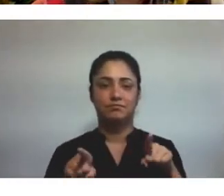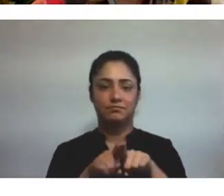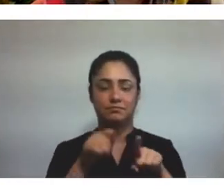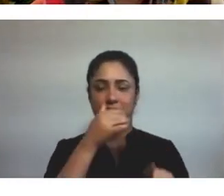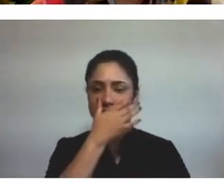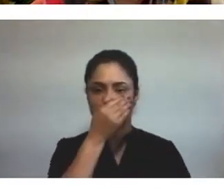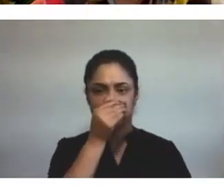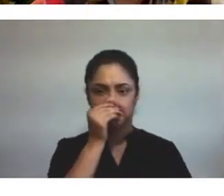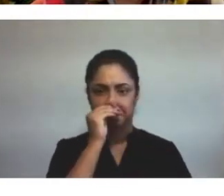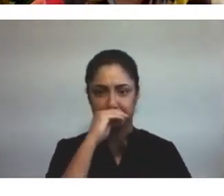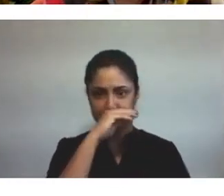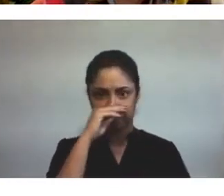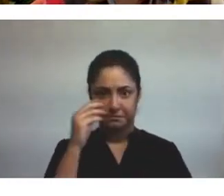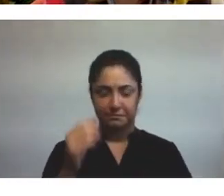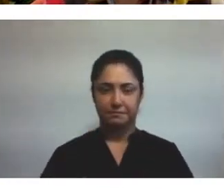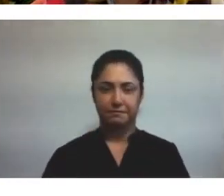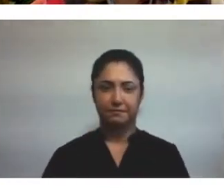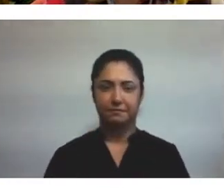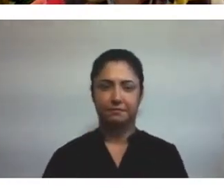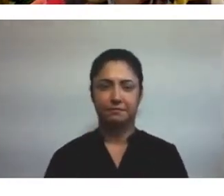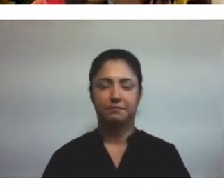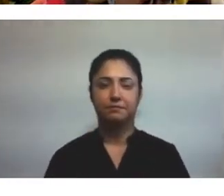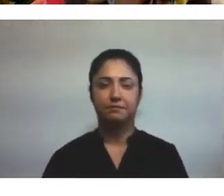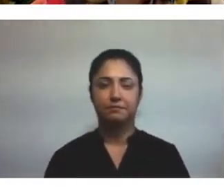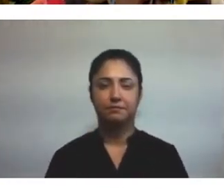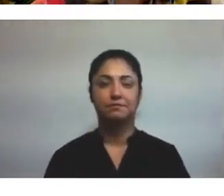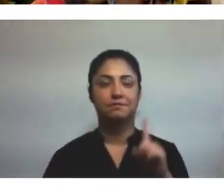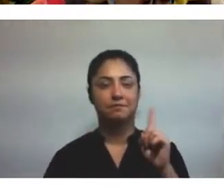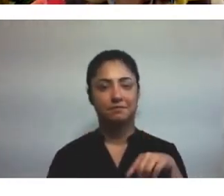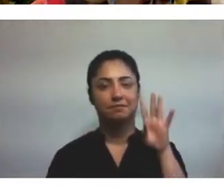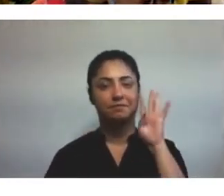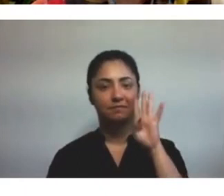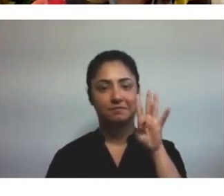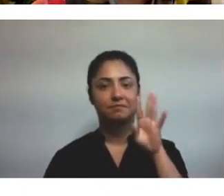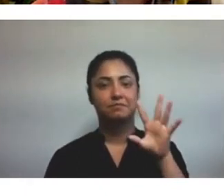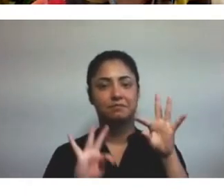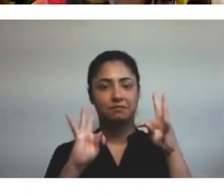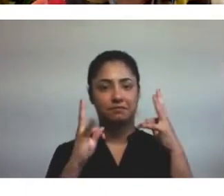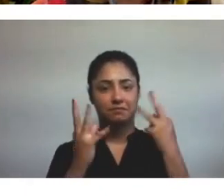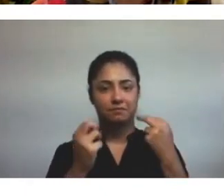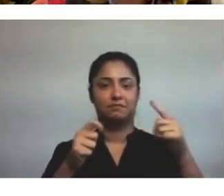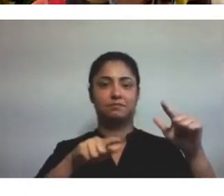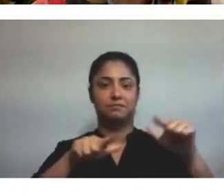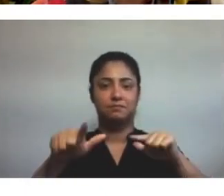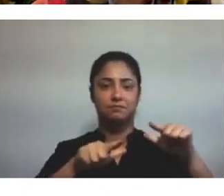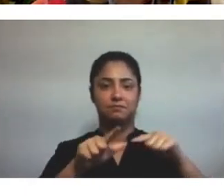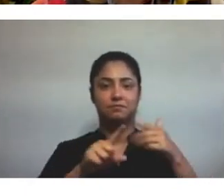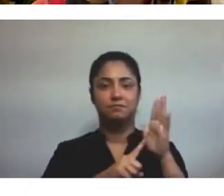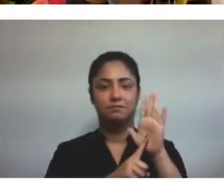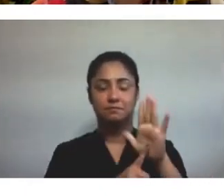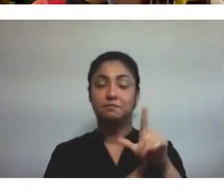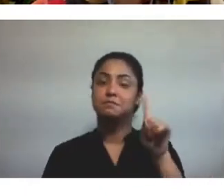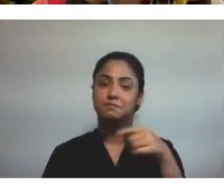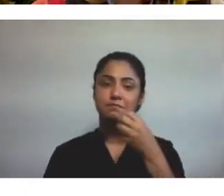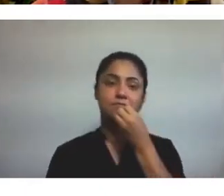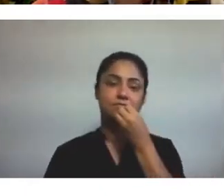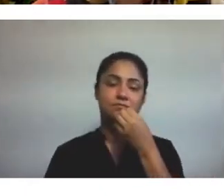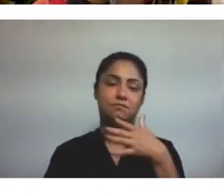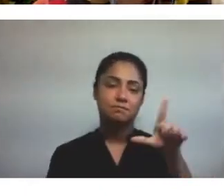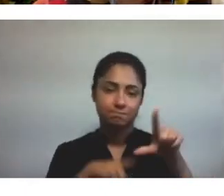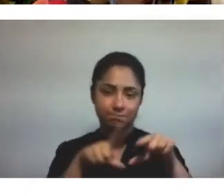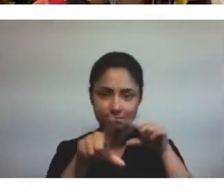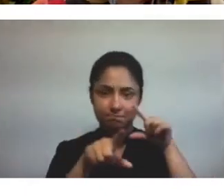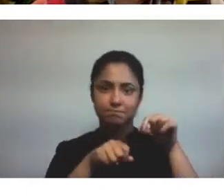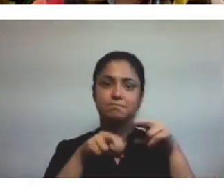painel, e achei admirável, todos os trabalhos que foram selecionados. Então, para mim é uma